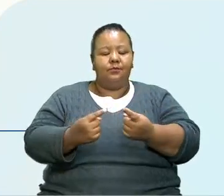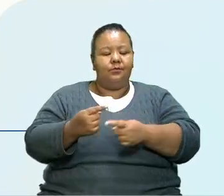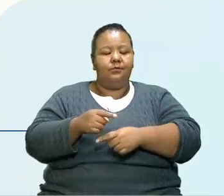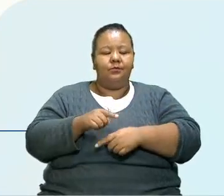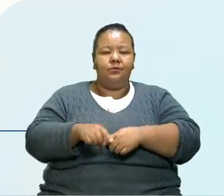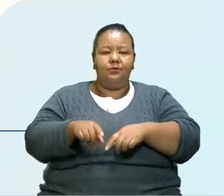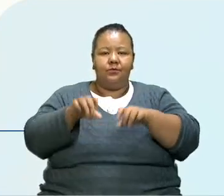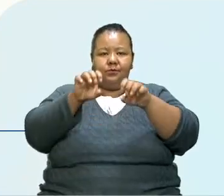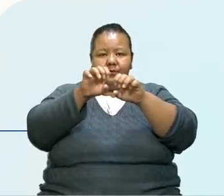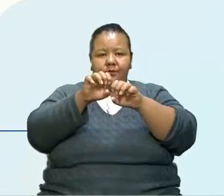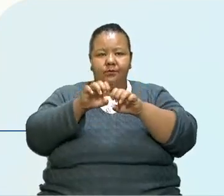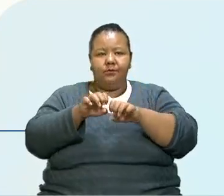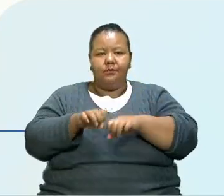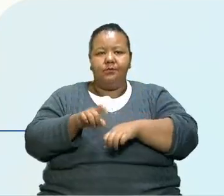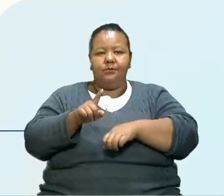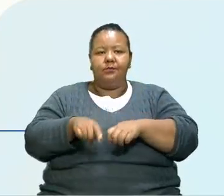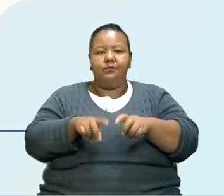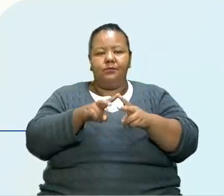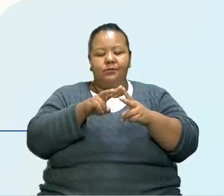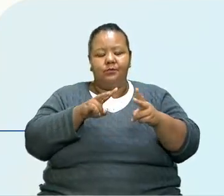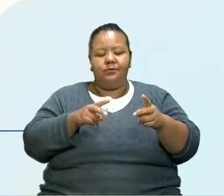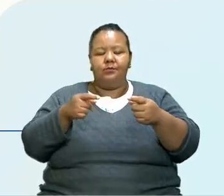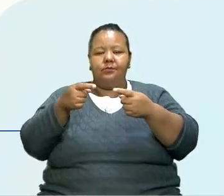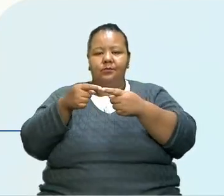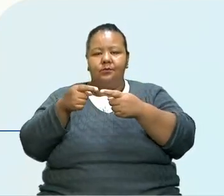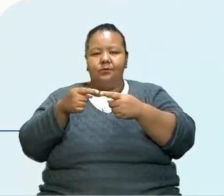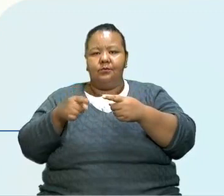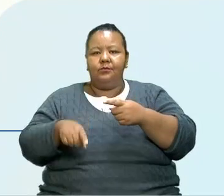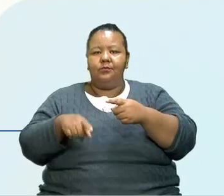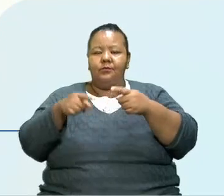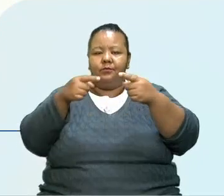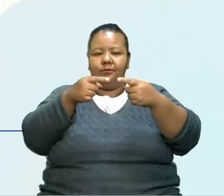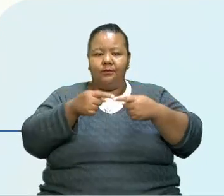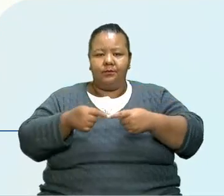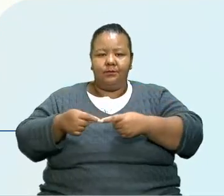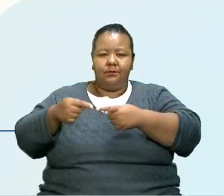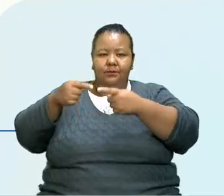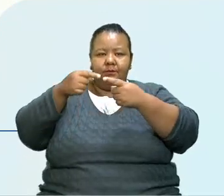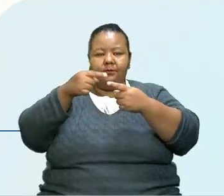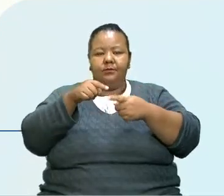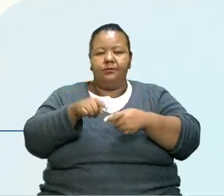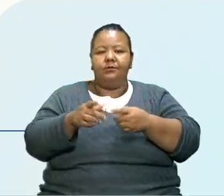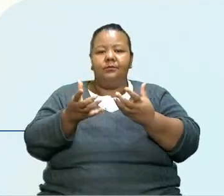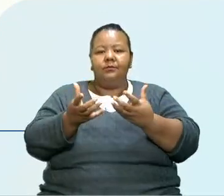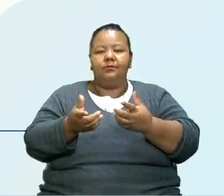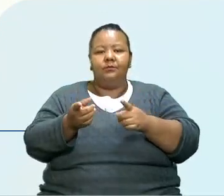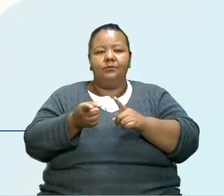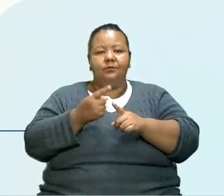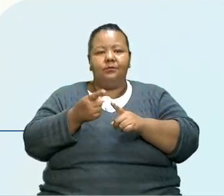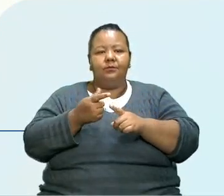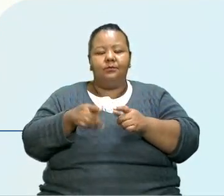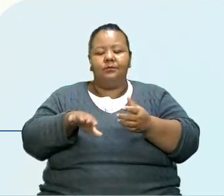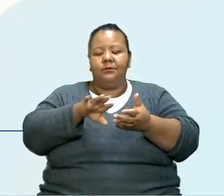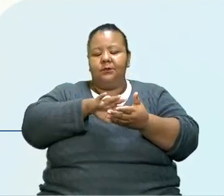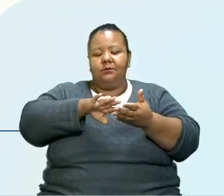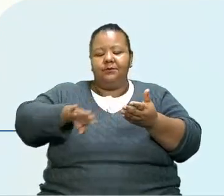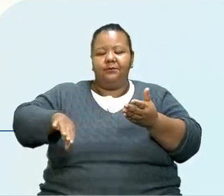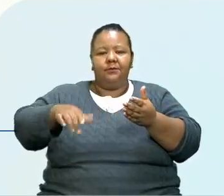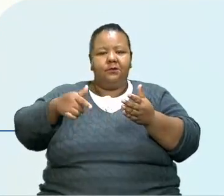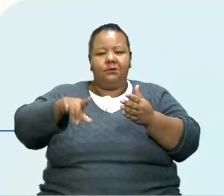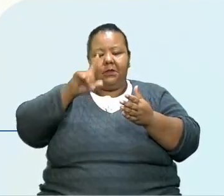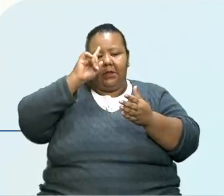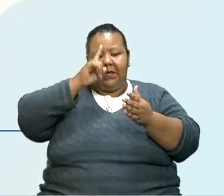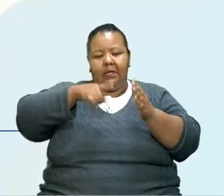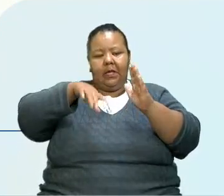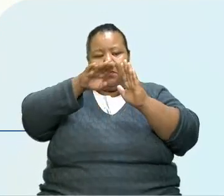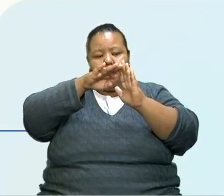com a estrutura virtual e com a estrutura em rede, porque ela deseja o primeiro passo, eliminar a cadeia de comando e ela